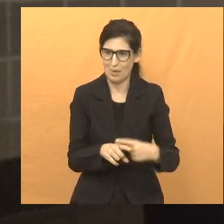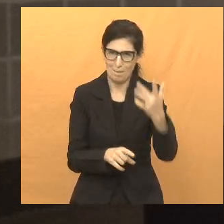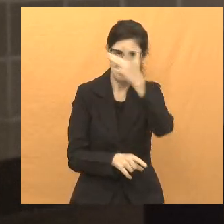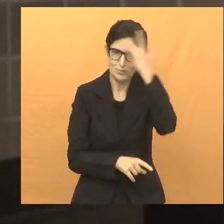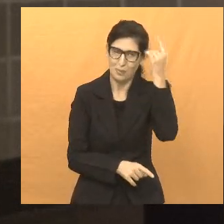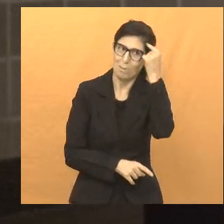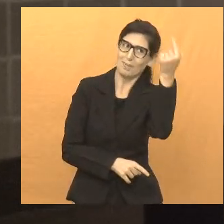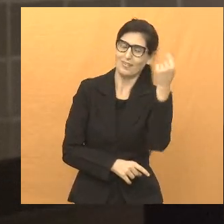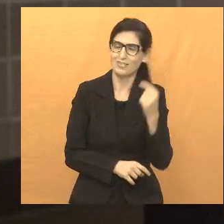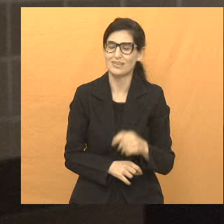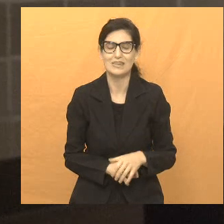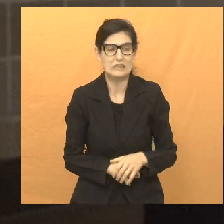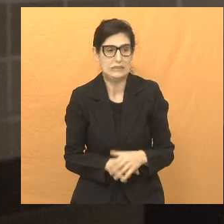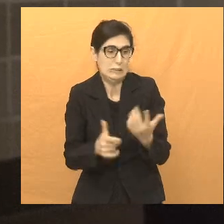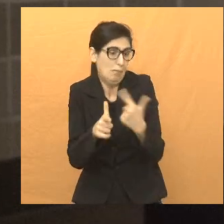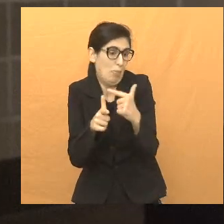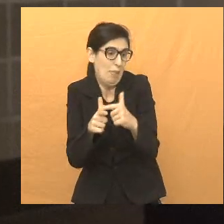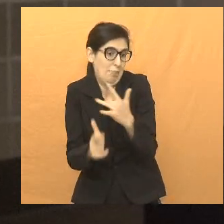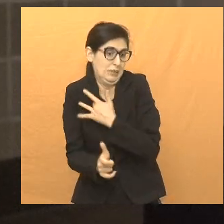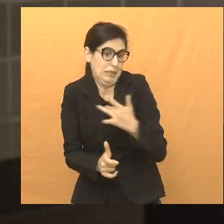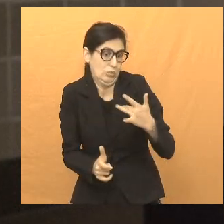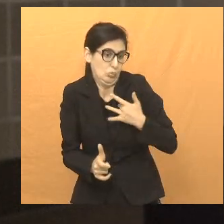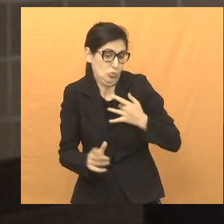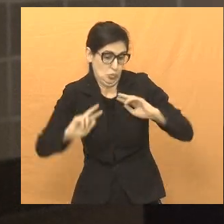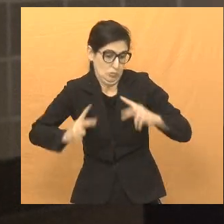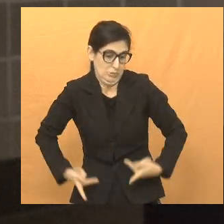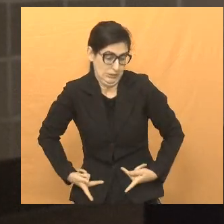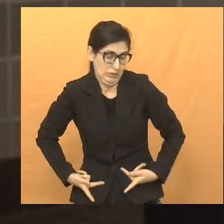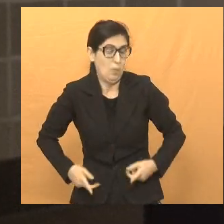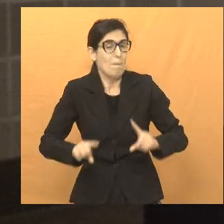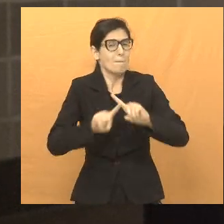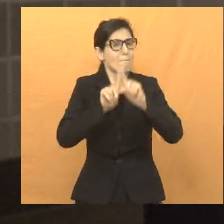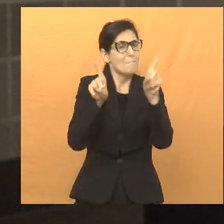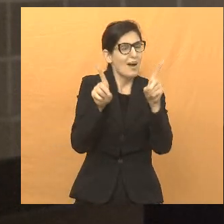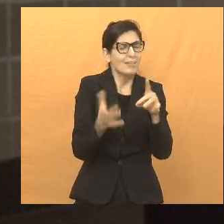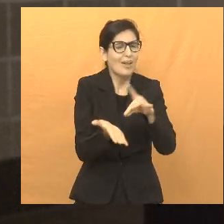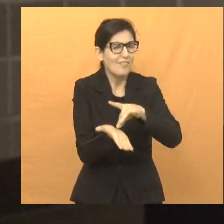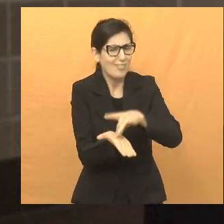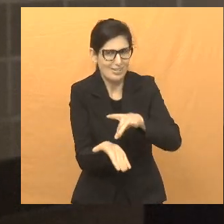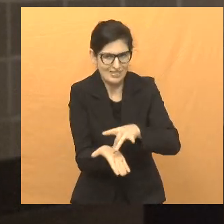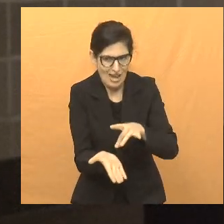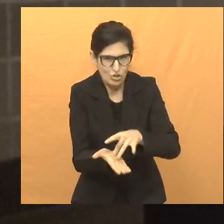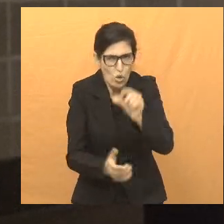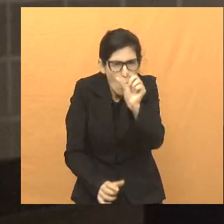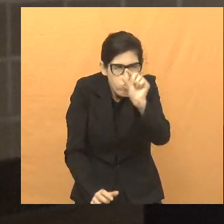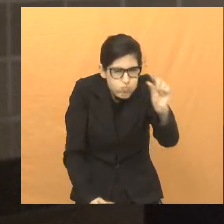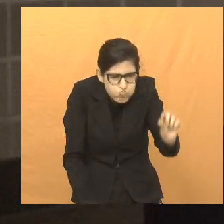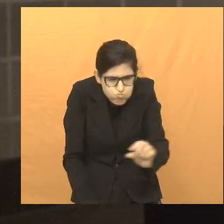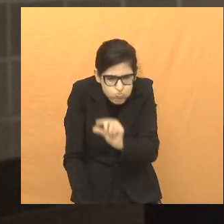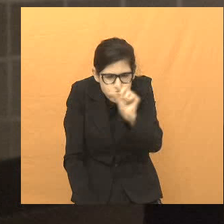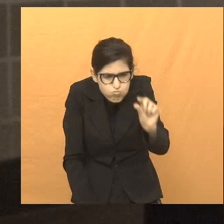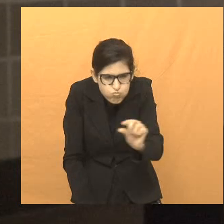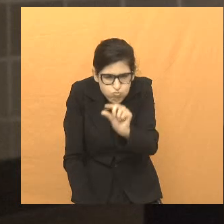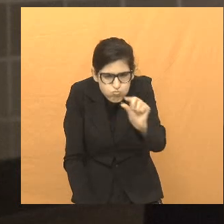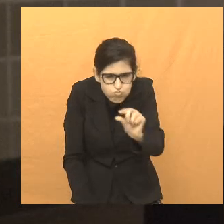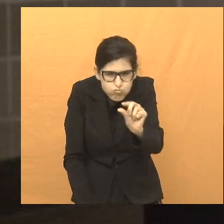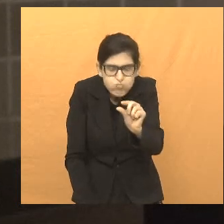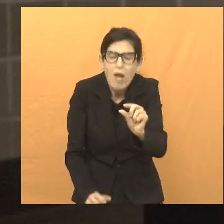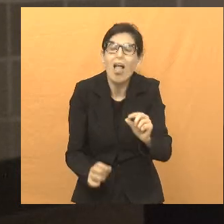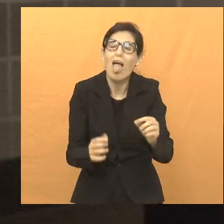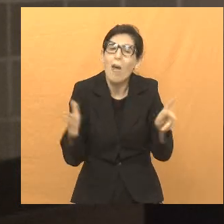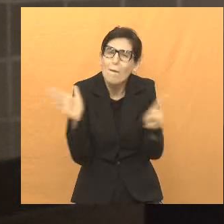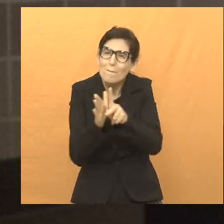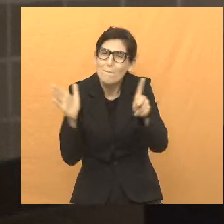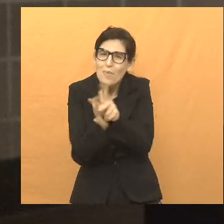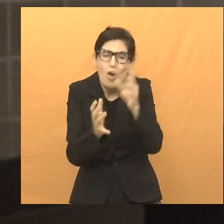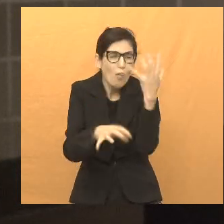do risco à saúde. Na verdade, esse caramujo é um representante da fauna exótica,